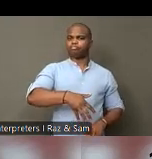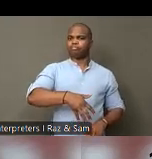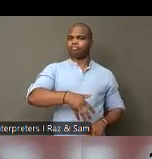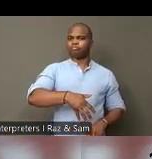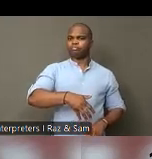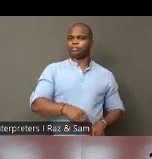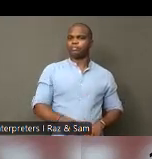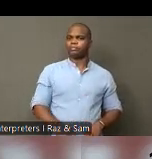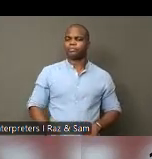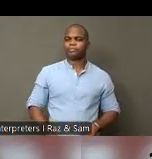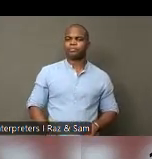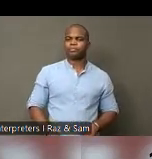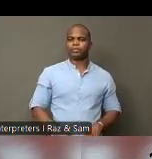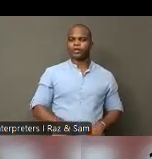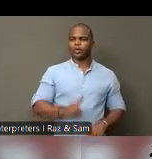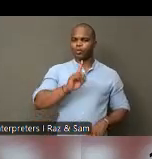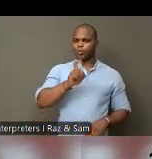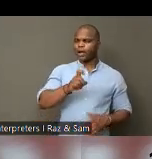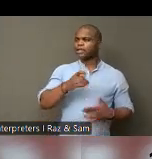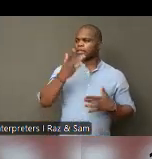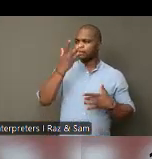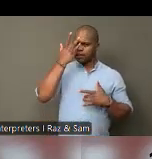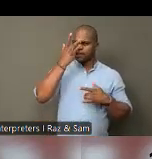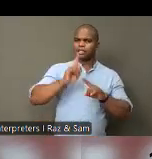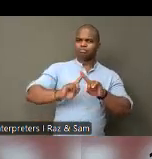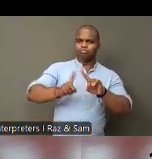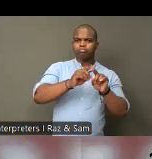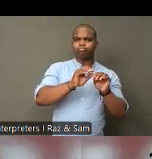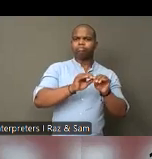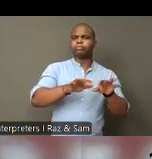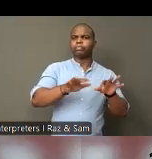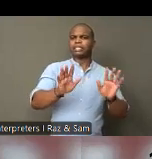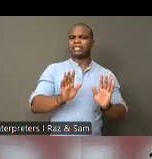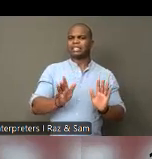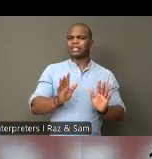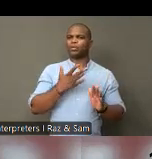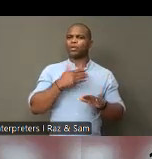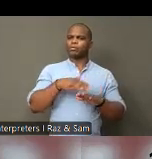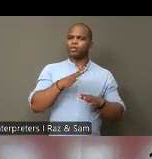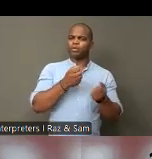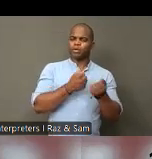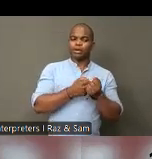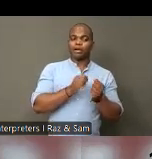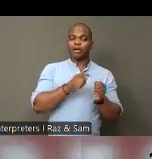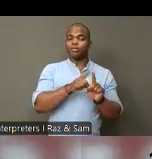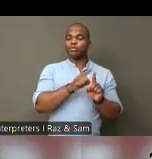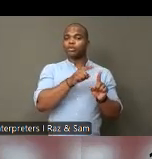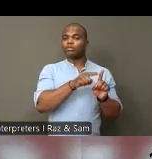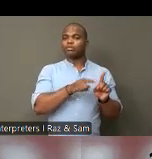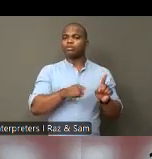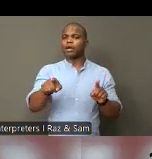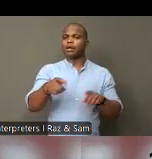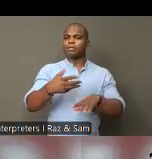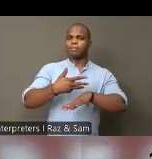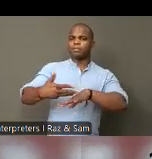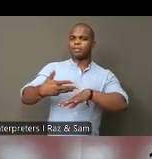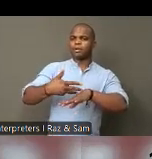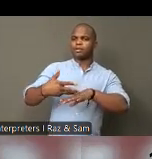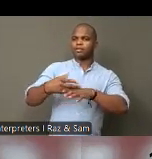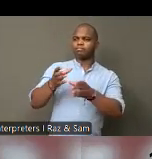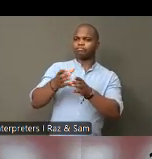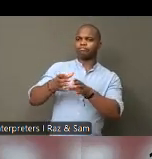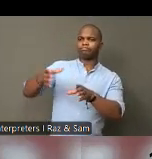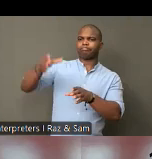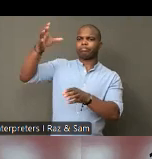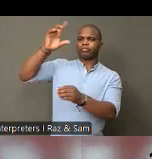Nós apresentamos isso em nossos bancos de sangue e nós podemos identificar alguns casos de